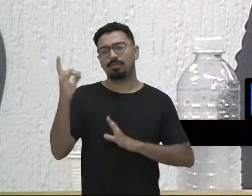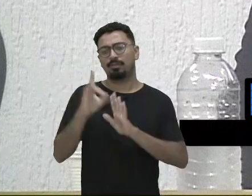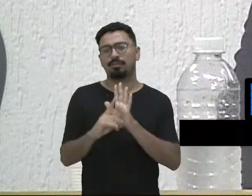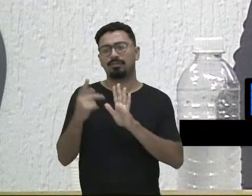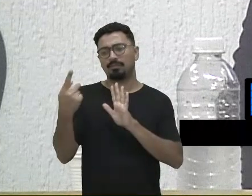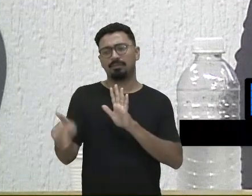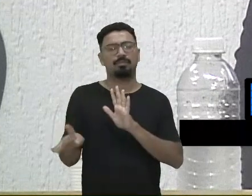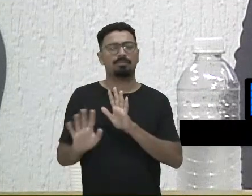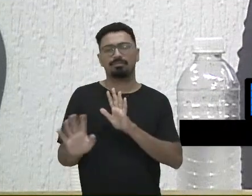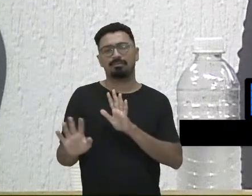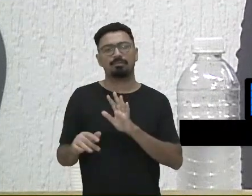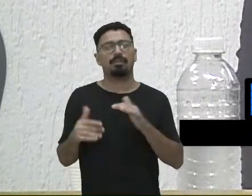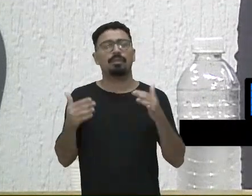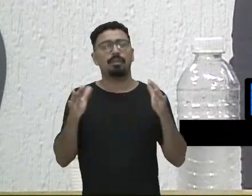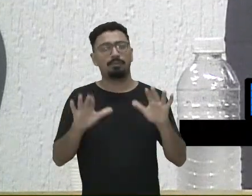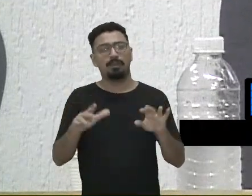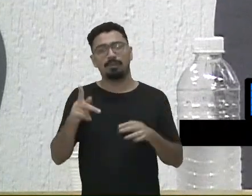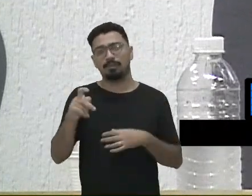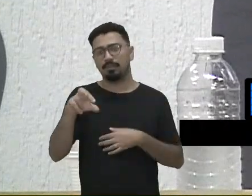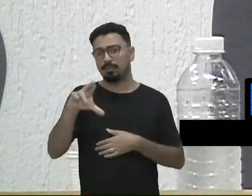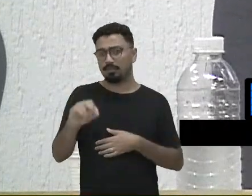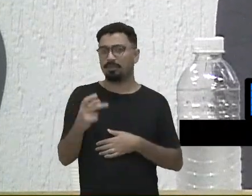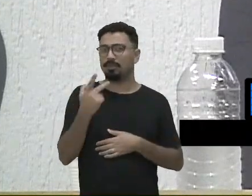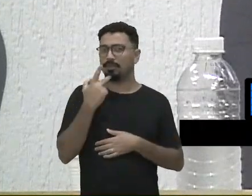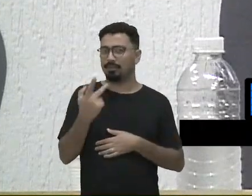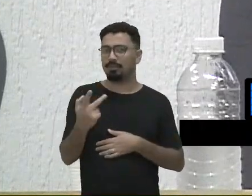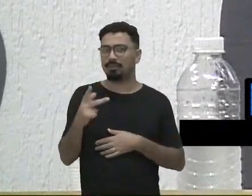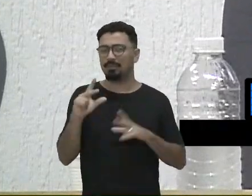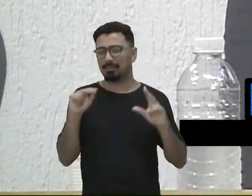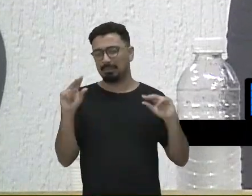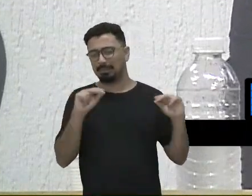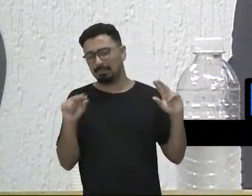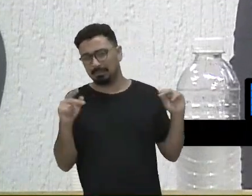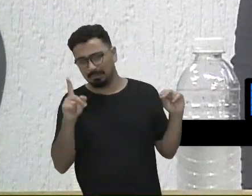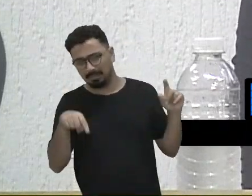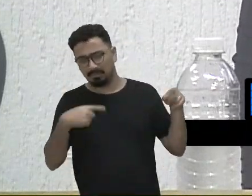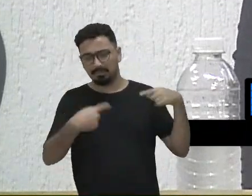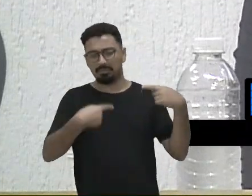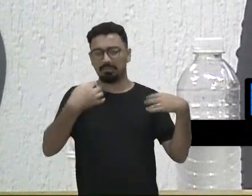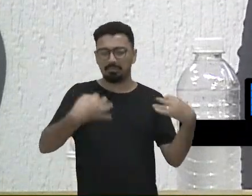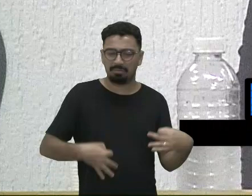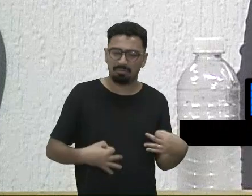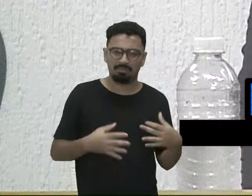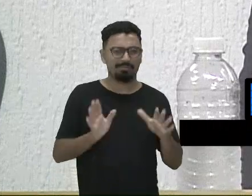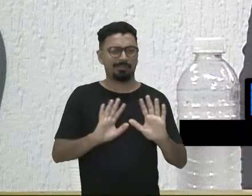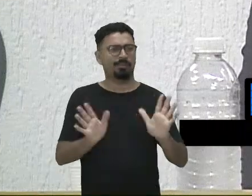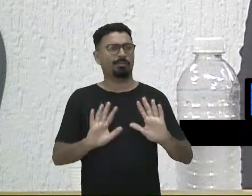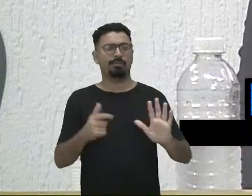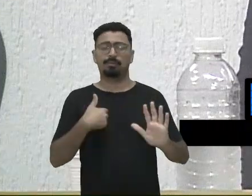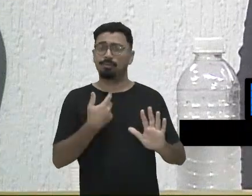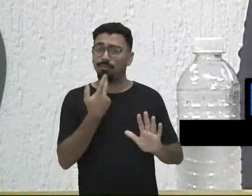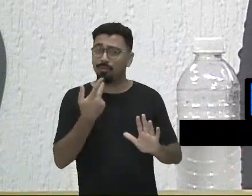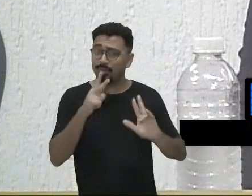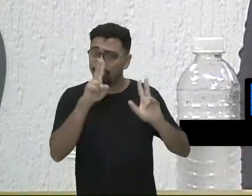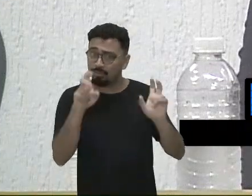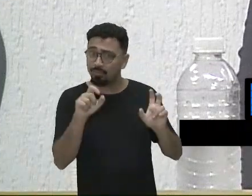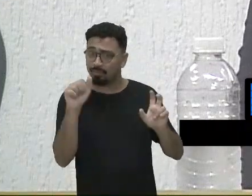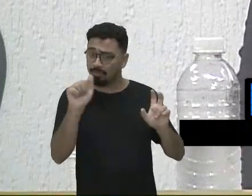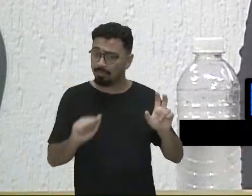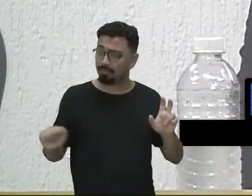pessoa. Ah, Pedro, famoso, você está de mimimi e tal, famoso politicamente correto. Não, eu estou falando aqui sobre uma